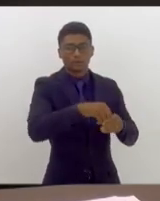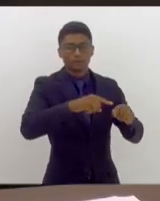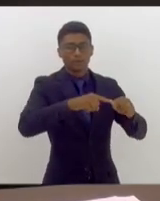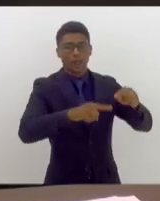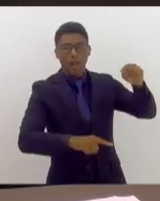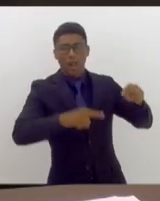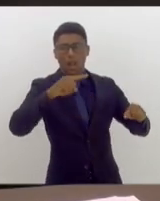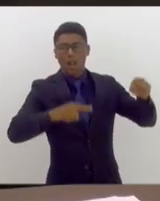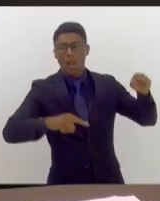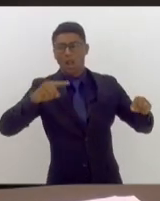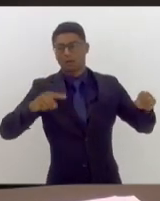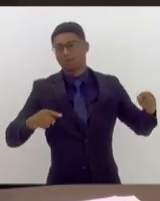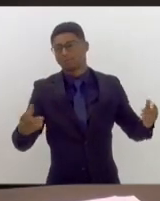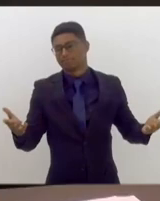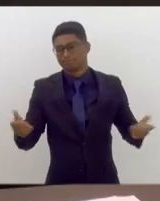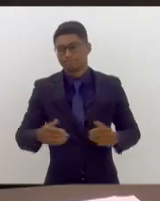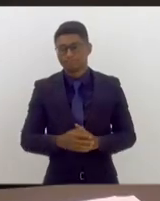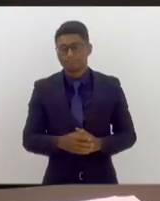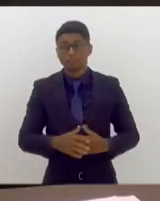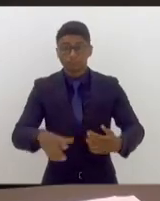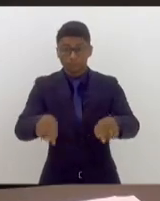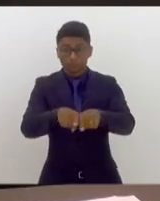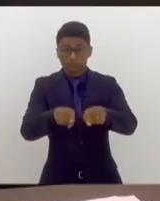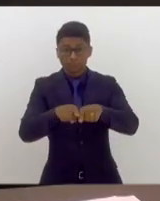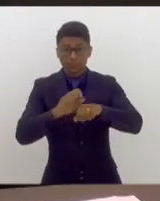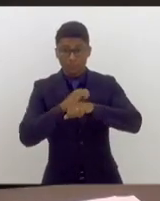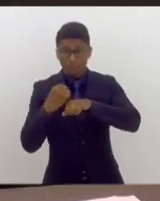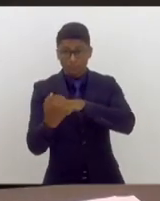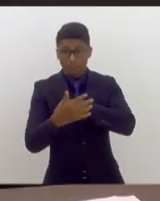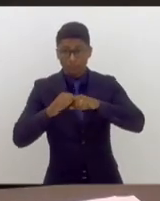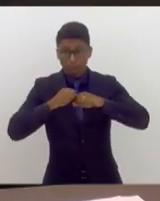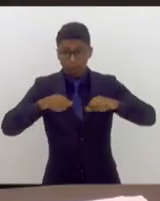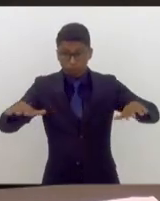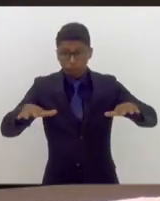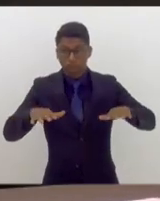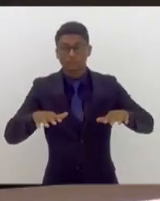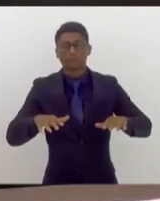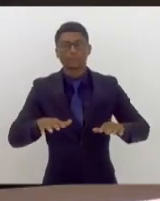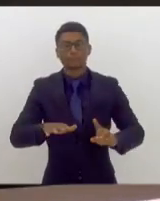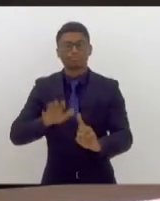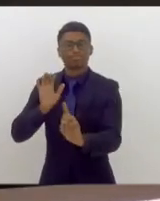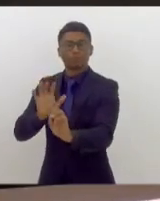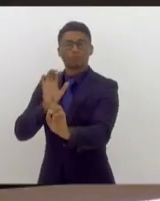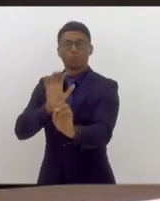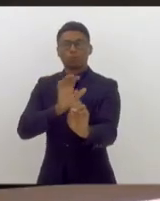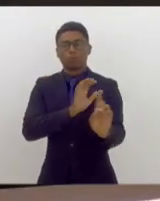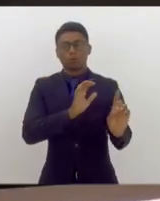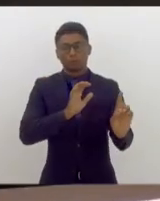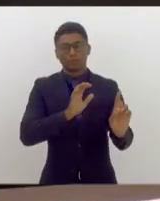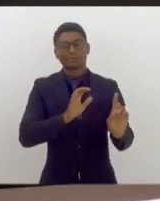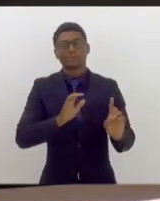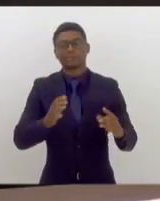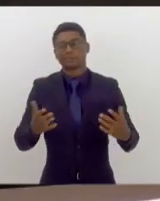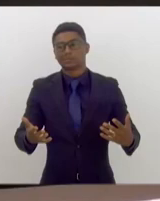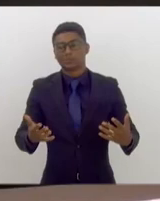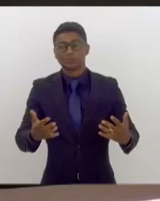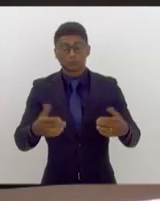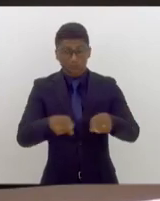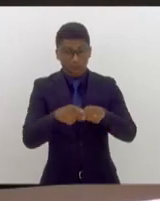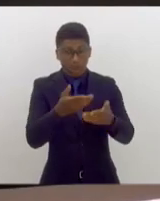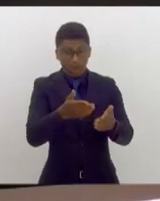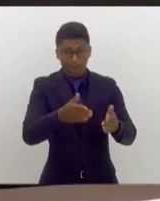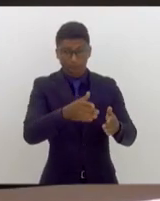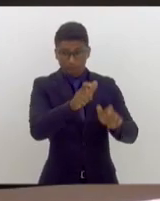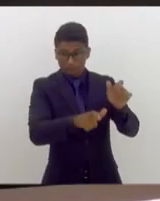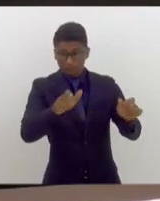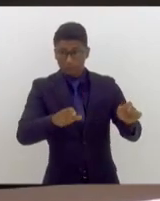o problema da pandemia, o impacto que foi causado, a valorização profissional, a falta